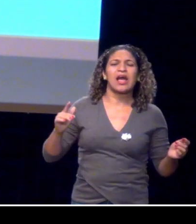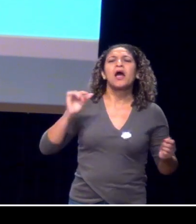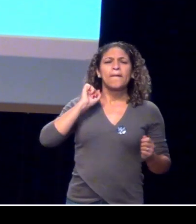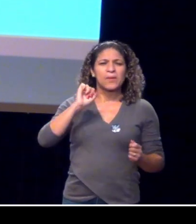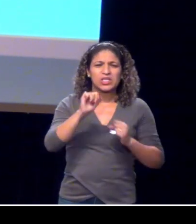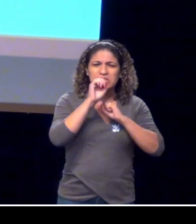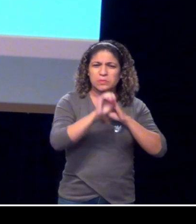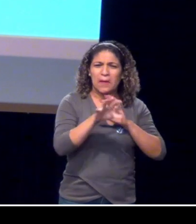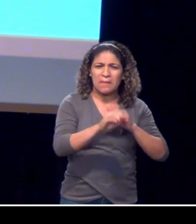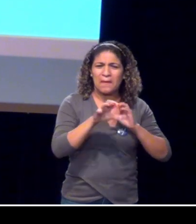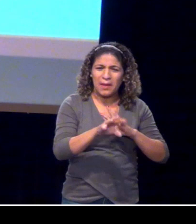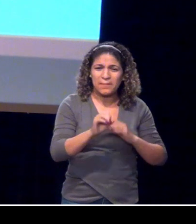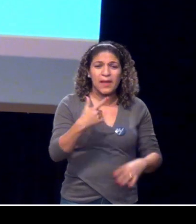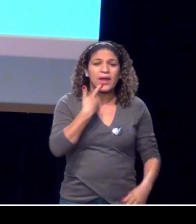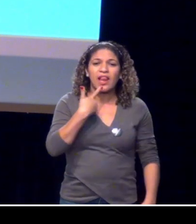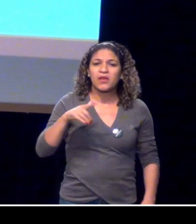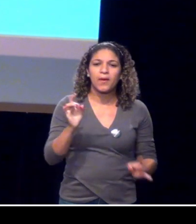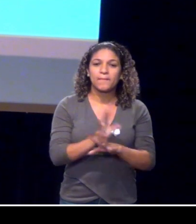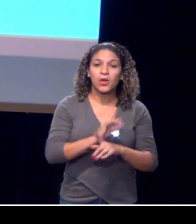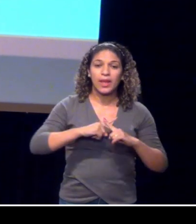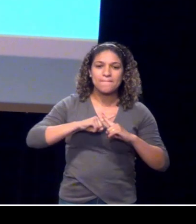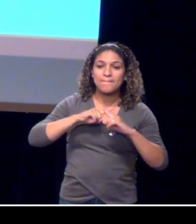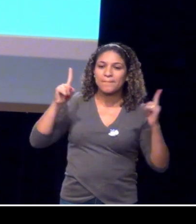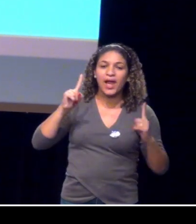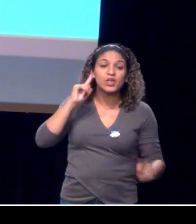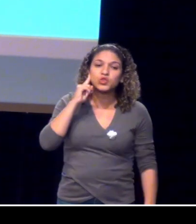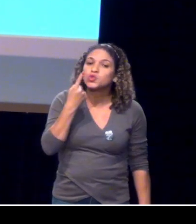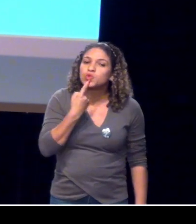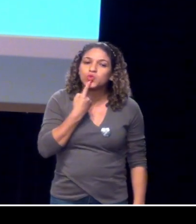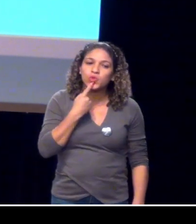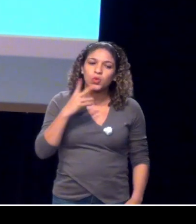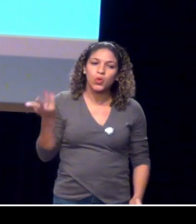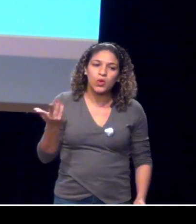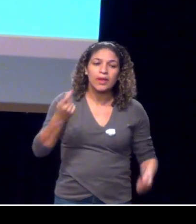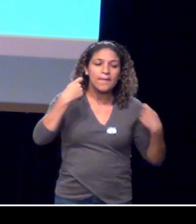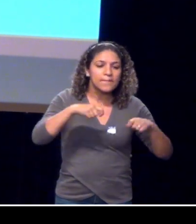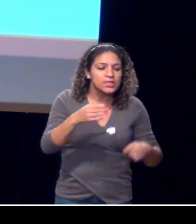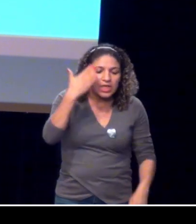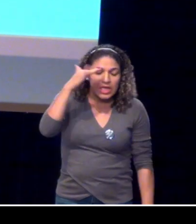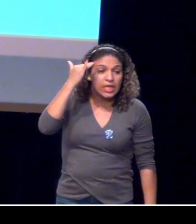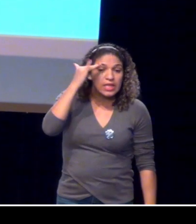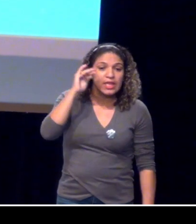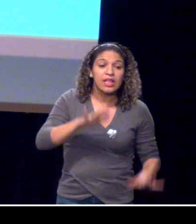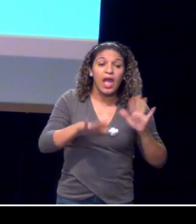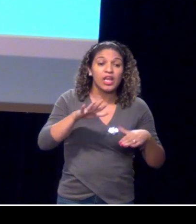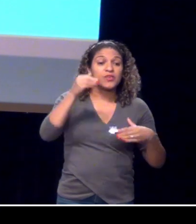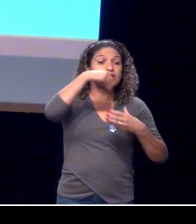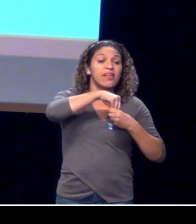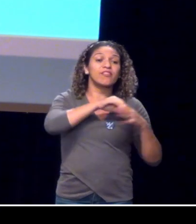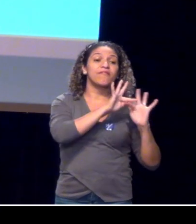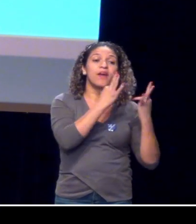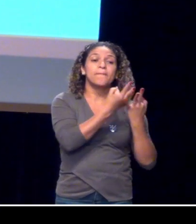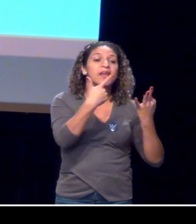estrago com eles, por meio da linguagem, mas, com os surdos, a gente ainda tem que entender que nem na família